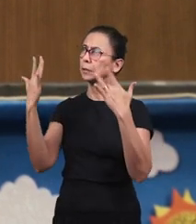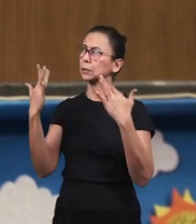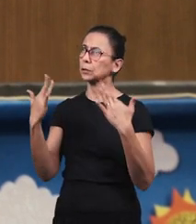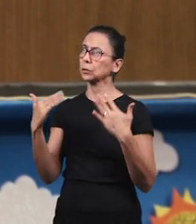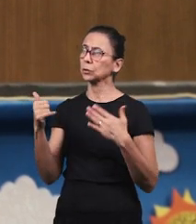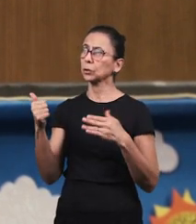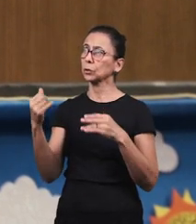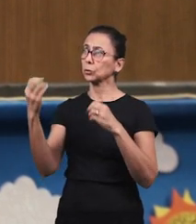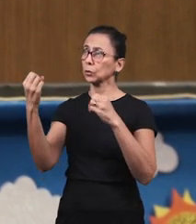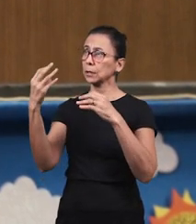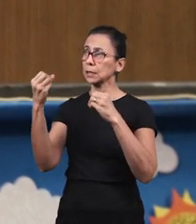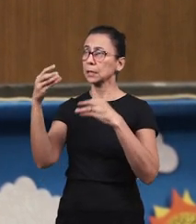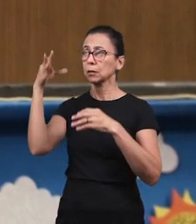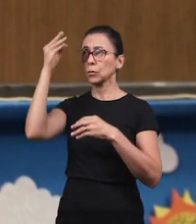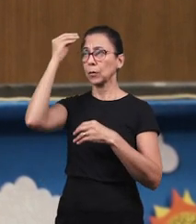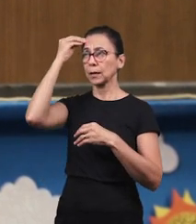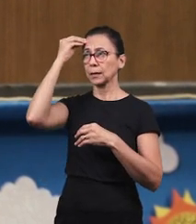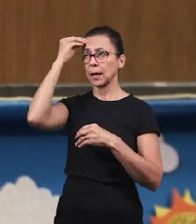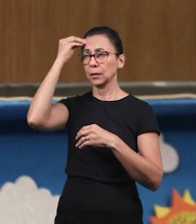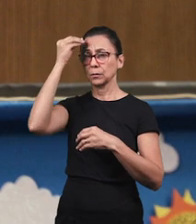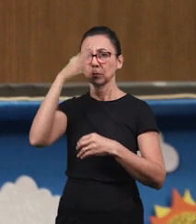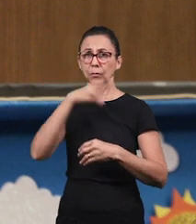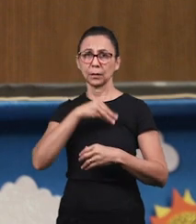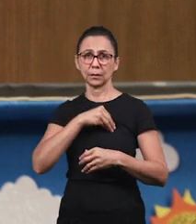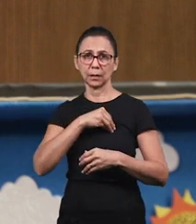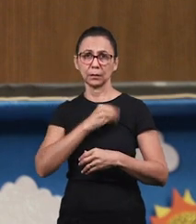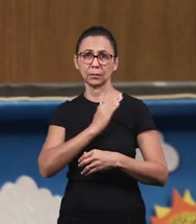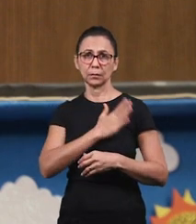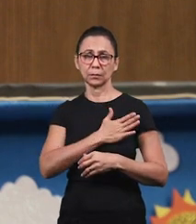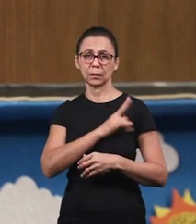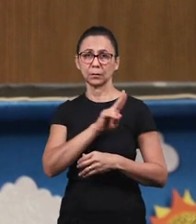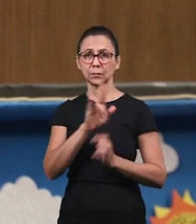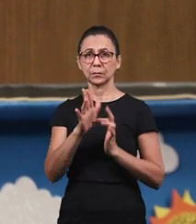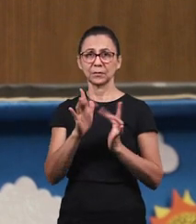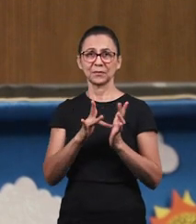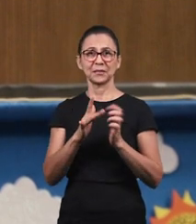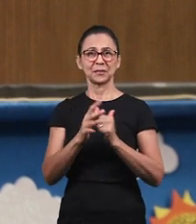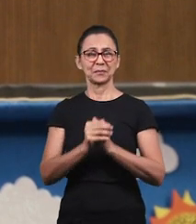que esta palavra fique guardada em nosso coração. Em nome